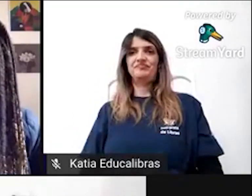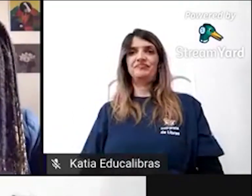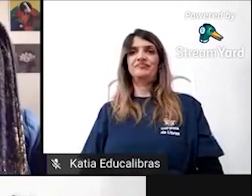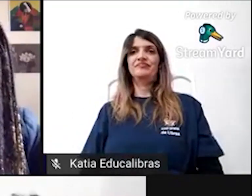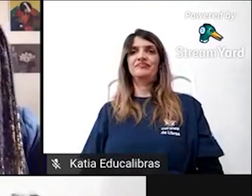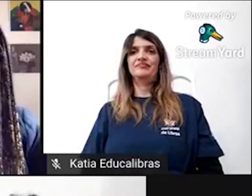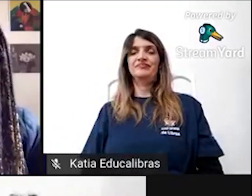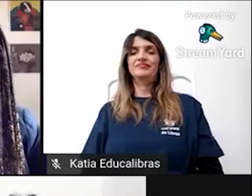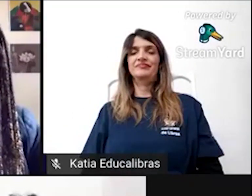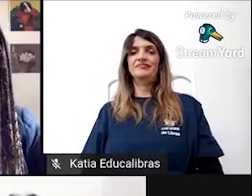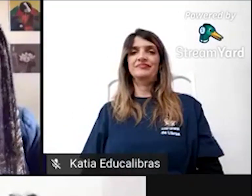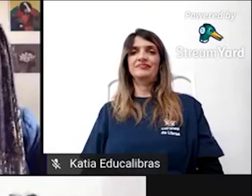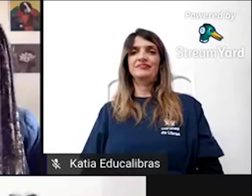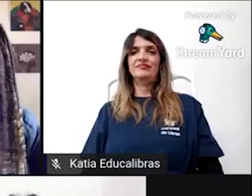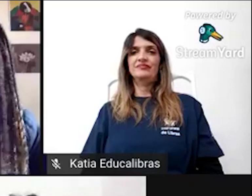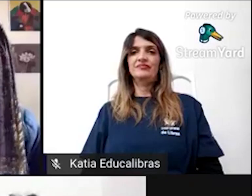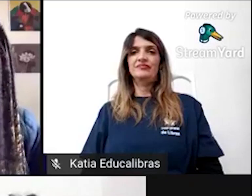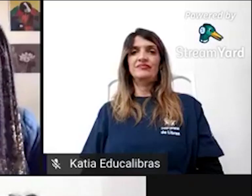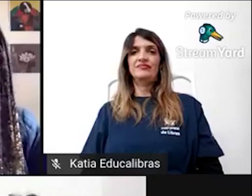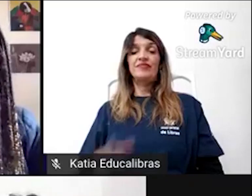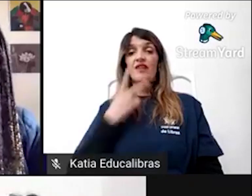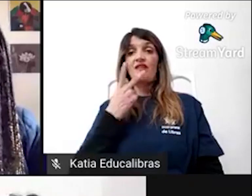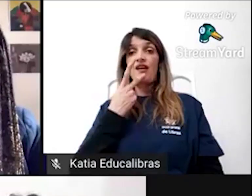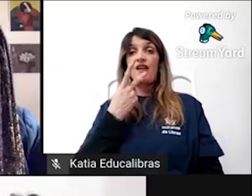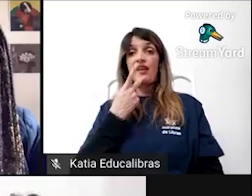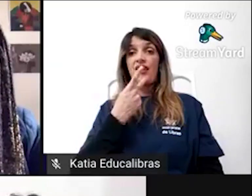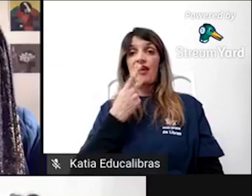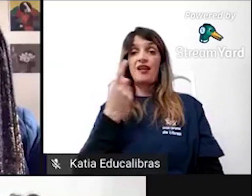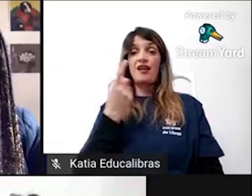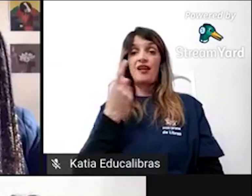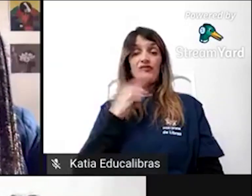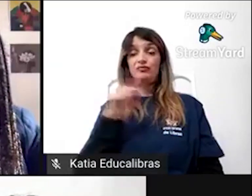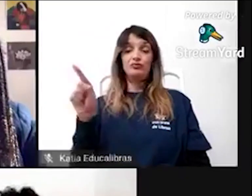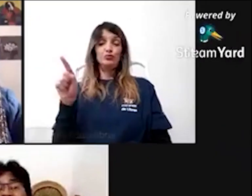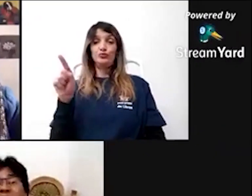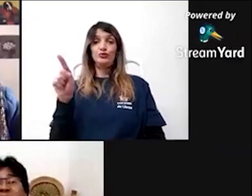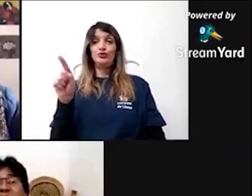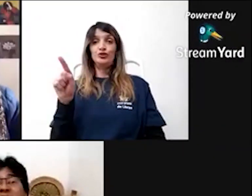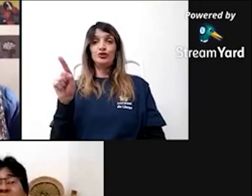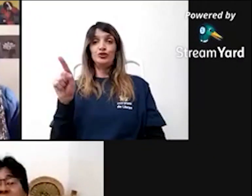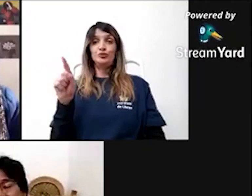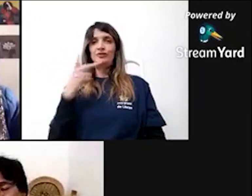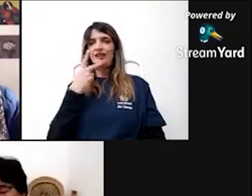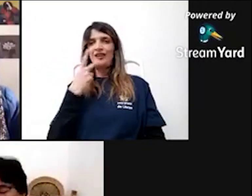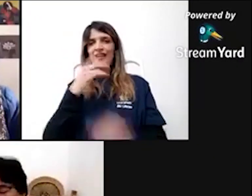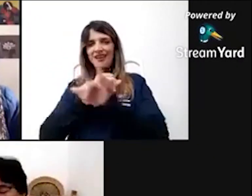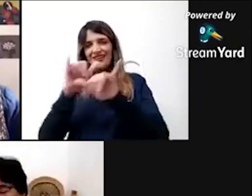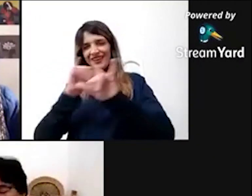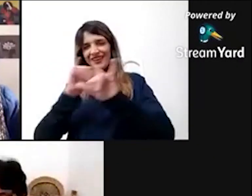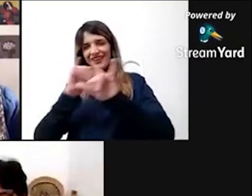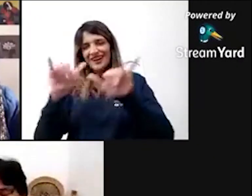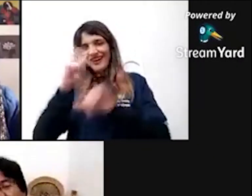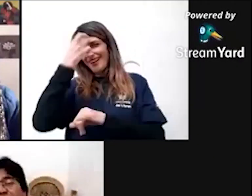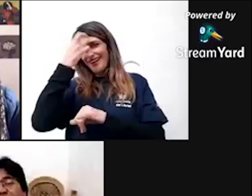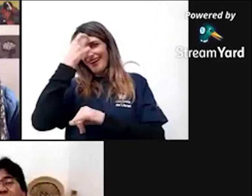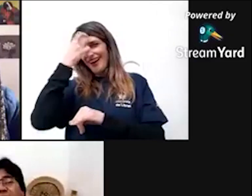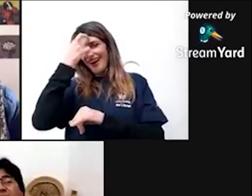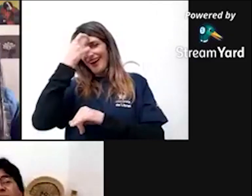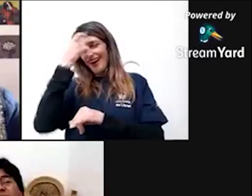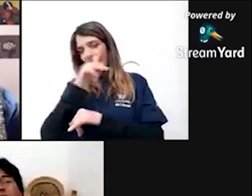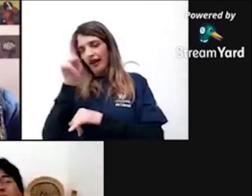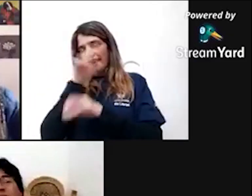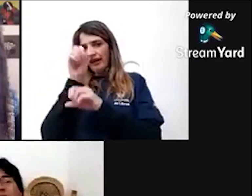emendar as palavras finais, que o que vocês querem deixar aí nos corações, nas cabeças dos educadores, tá